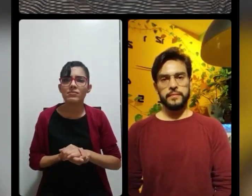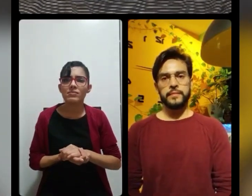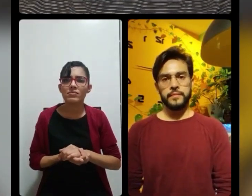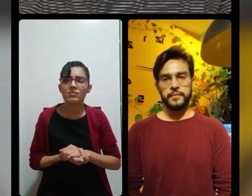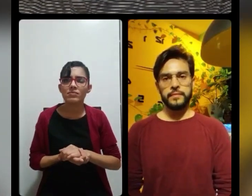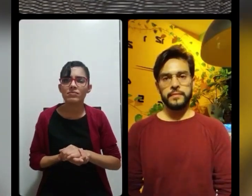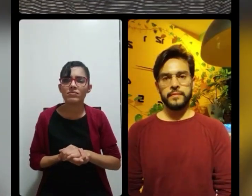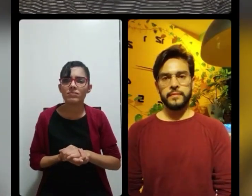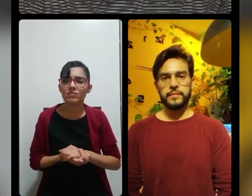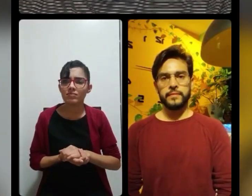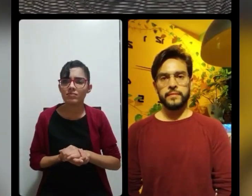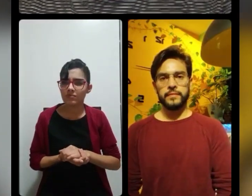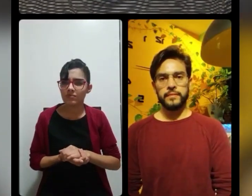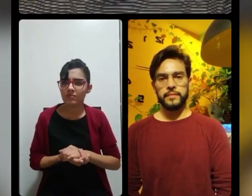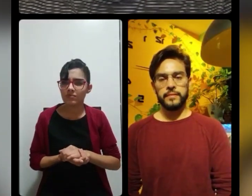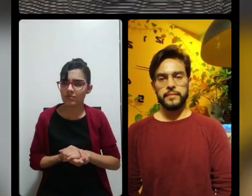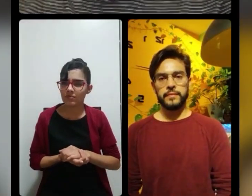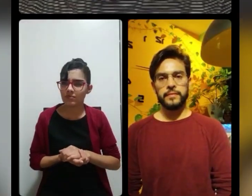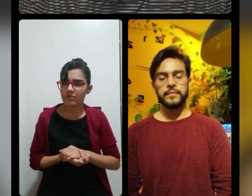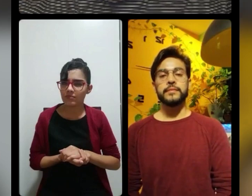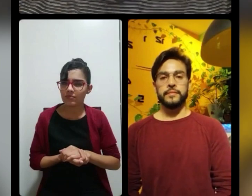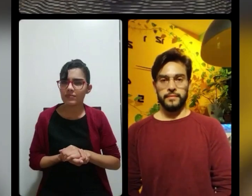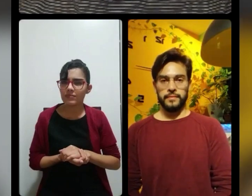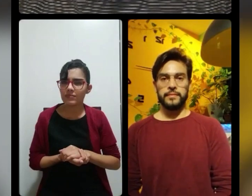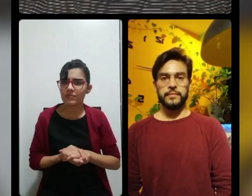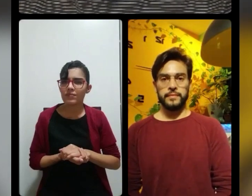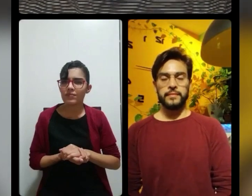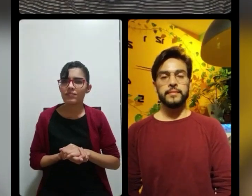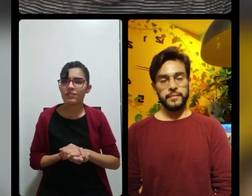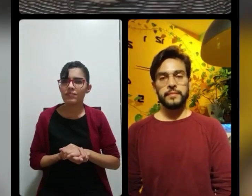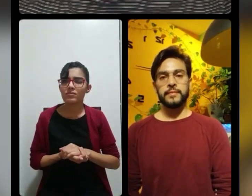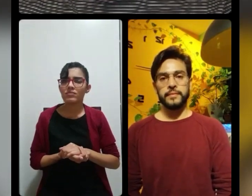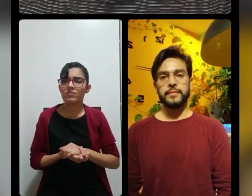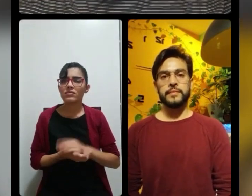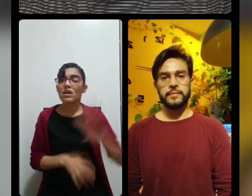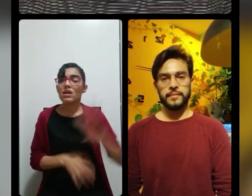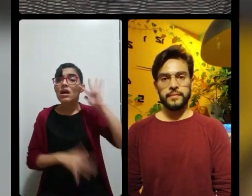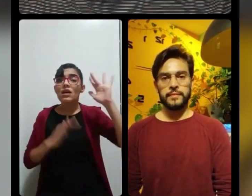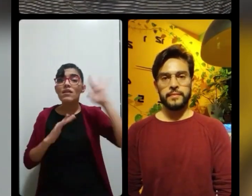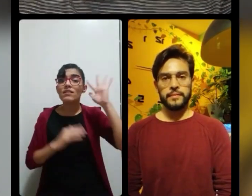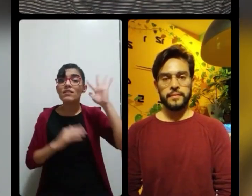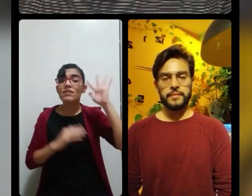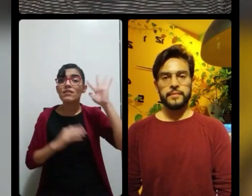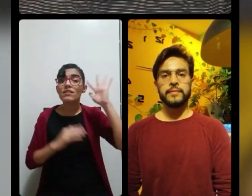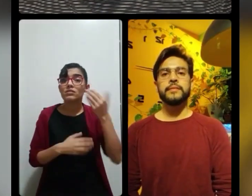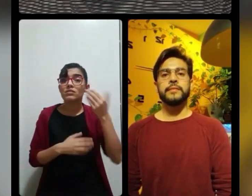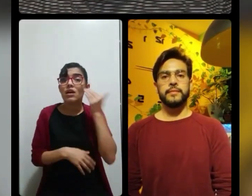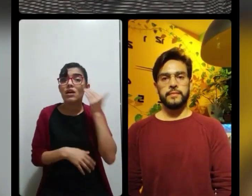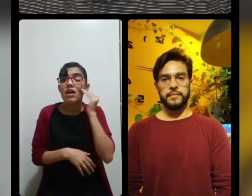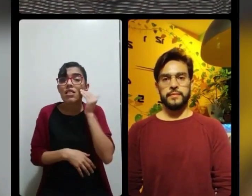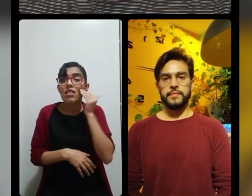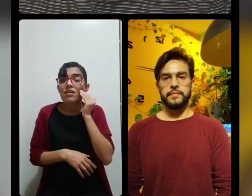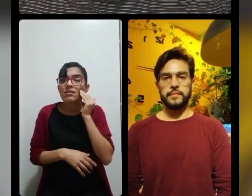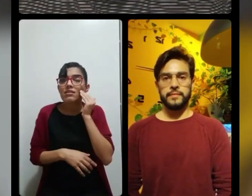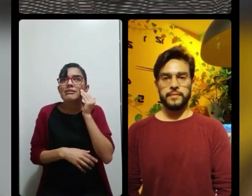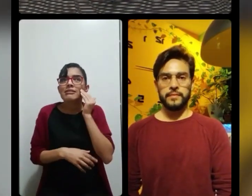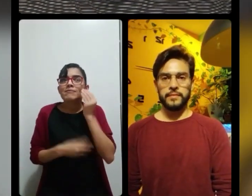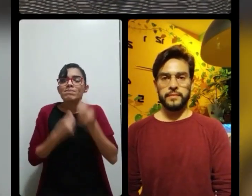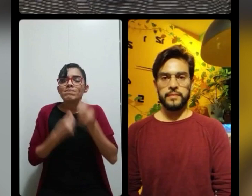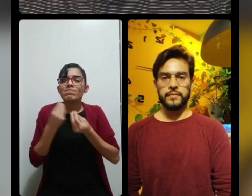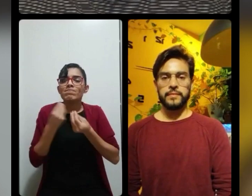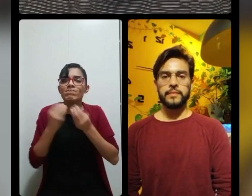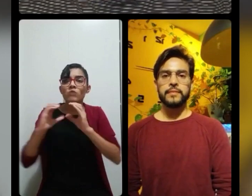não é uma questão de comunicação gestual, e ao mesmo tempo na medida em que tem força de expressão, e era meio